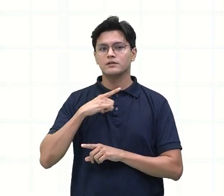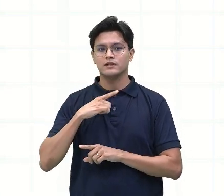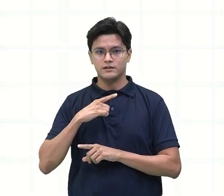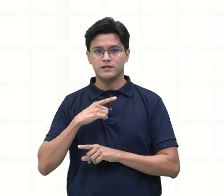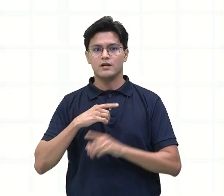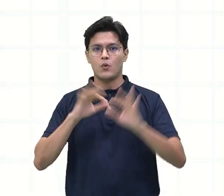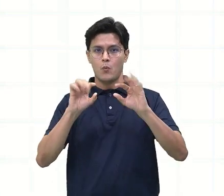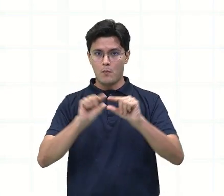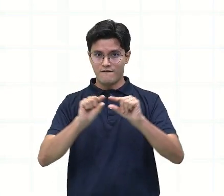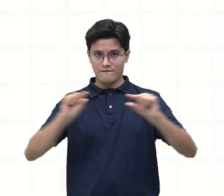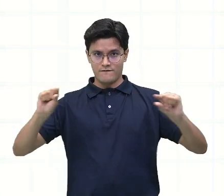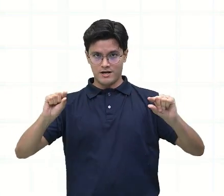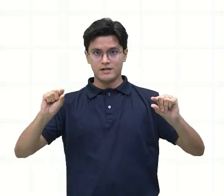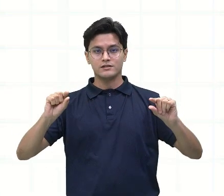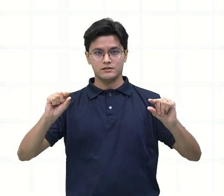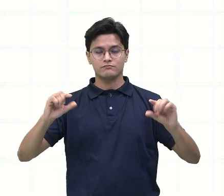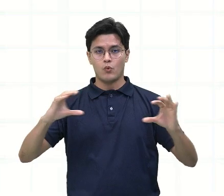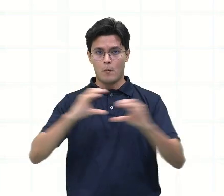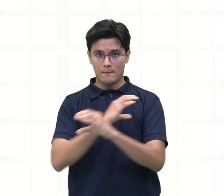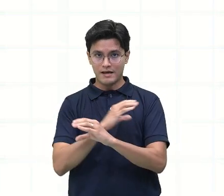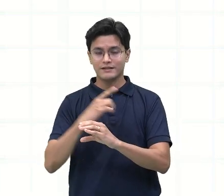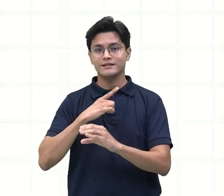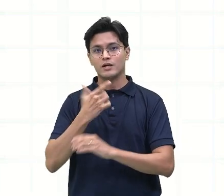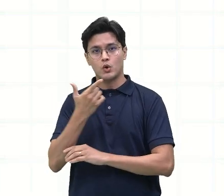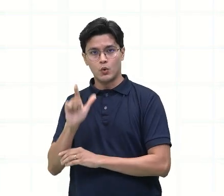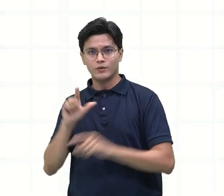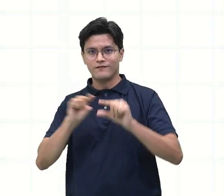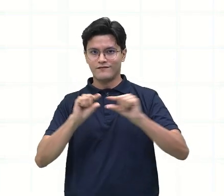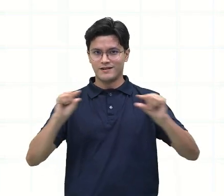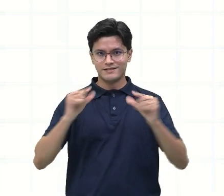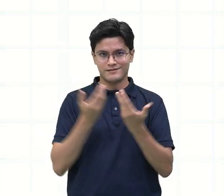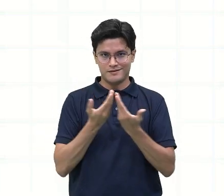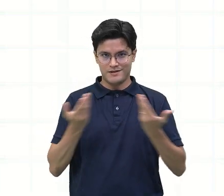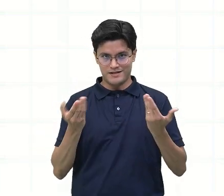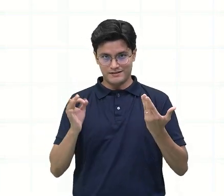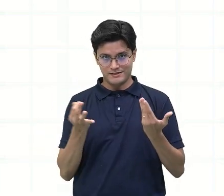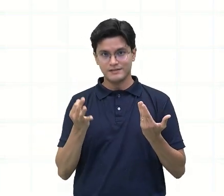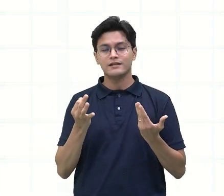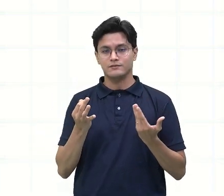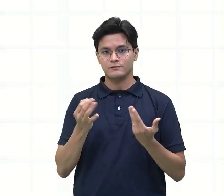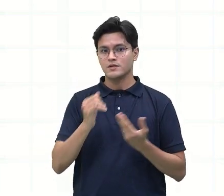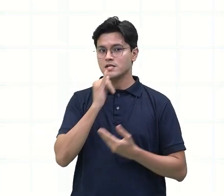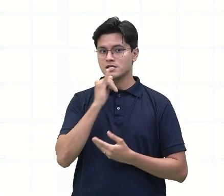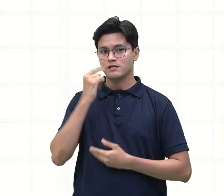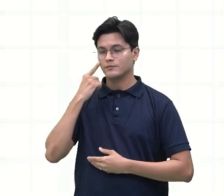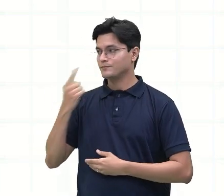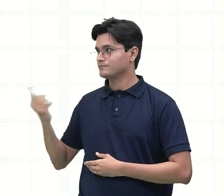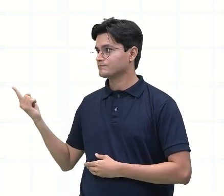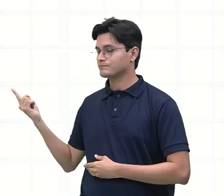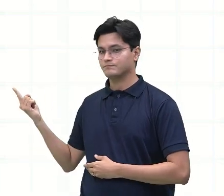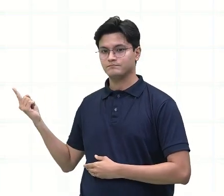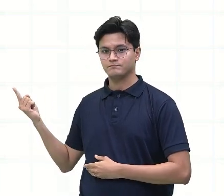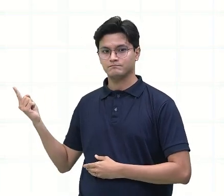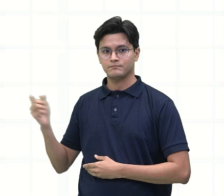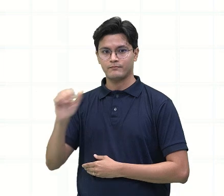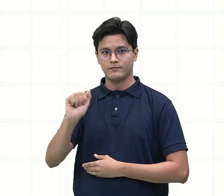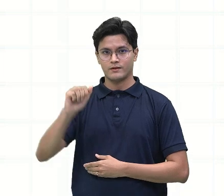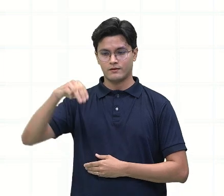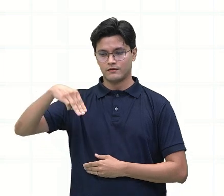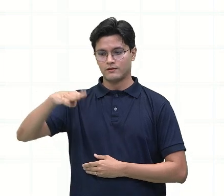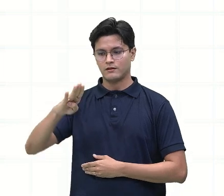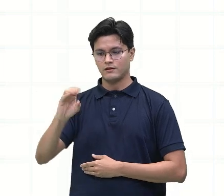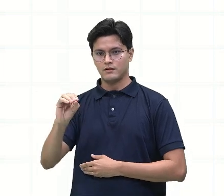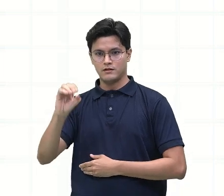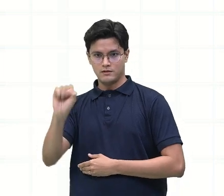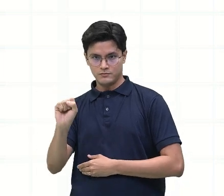vocês verem essa diferença, tá? Então, ambos chegaram doentes, né? Vamos separar o sujeito, ambos.